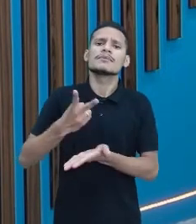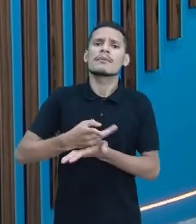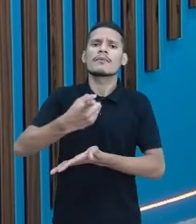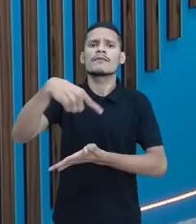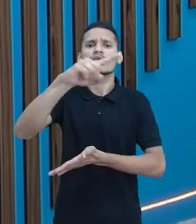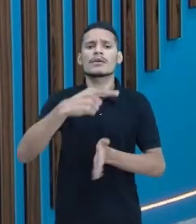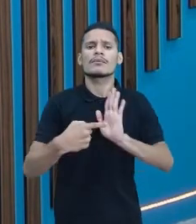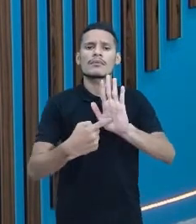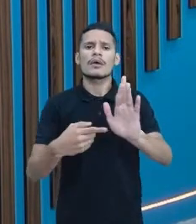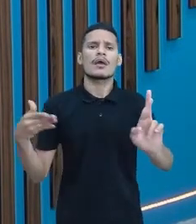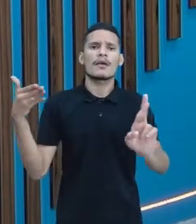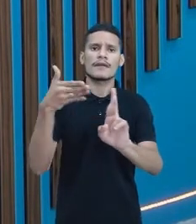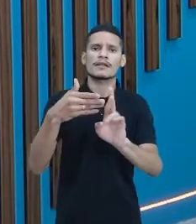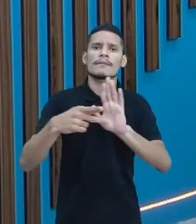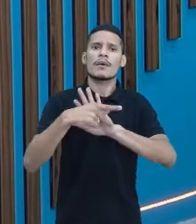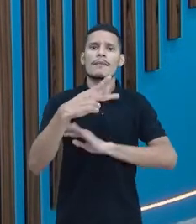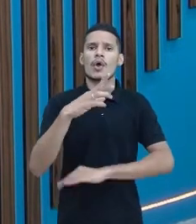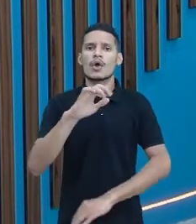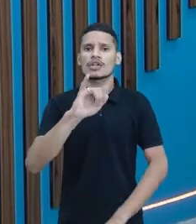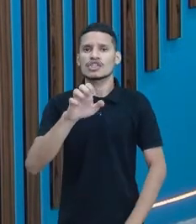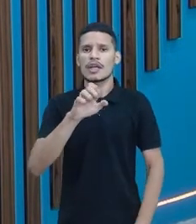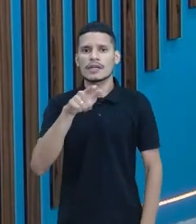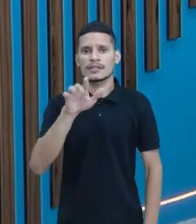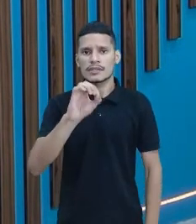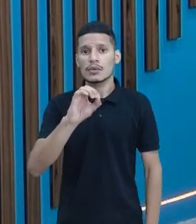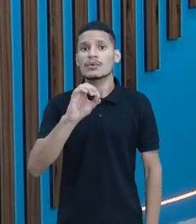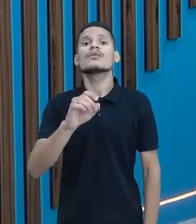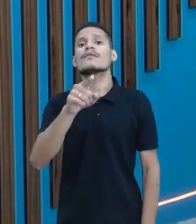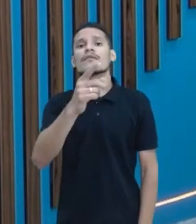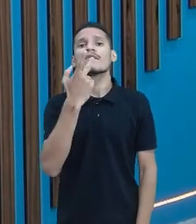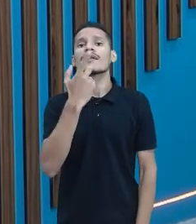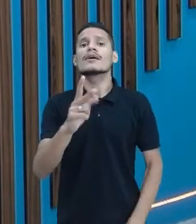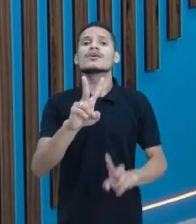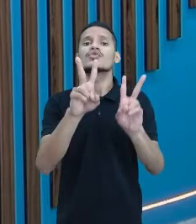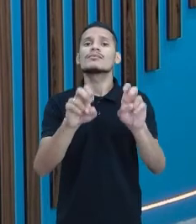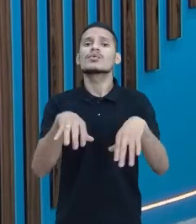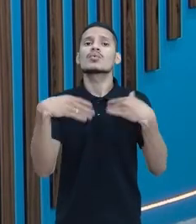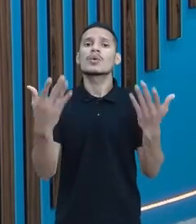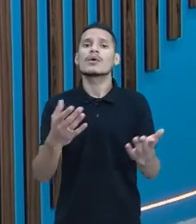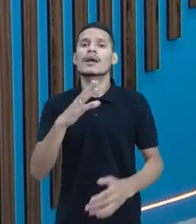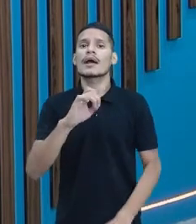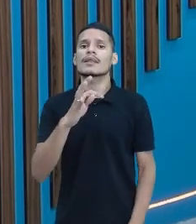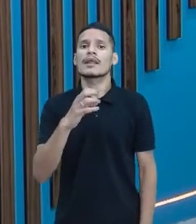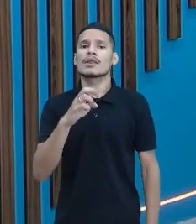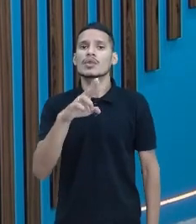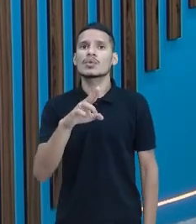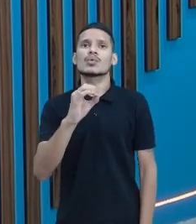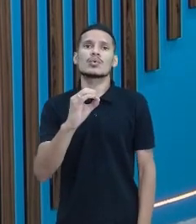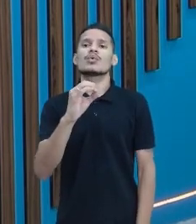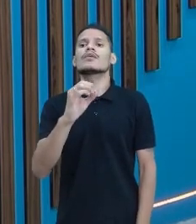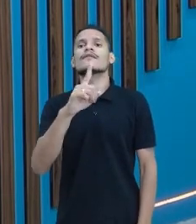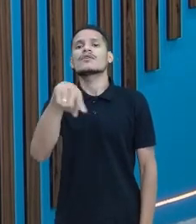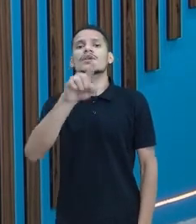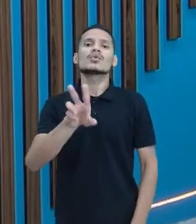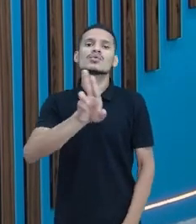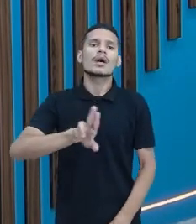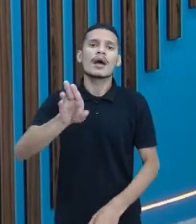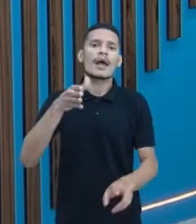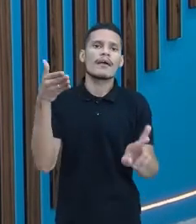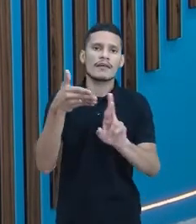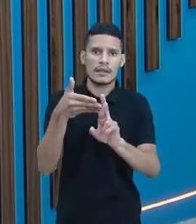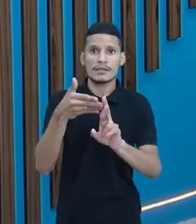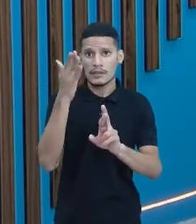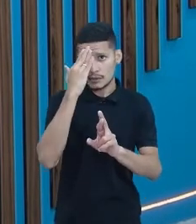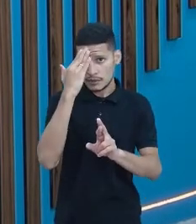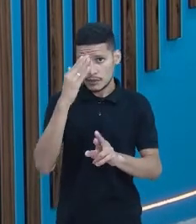referência à projeção, diga de qual cateto você está tomando como referência, né? Então, no caso, essa projeção